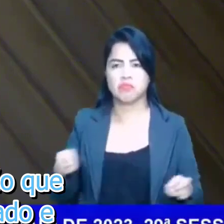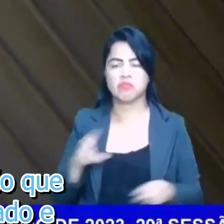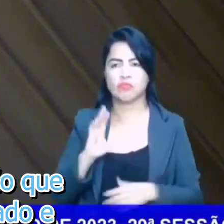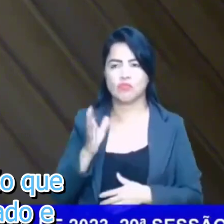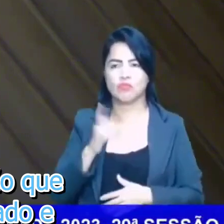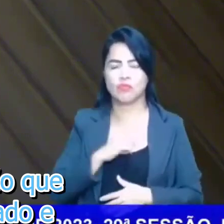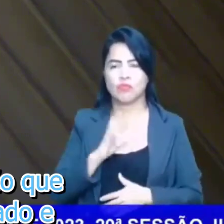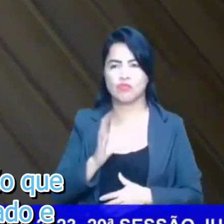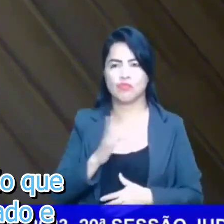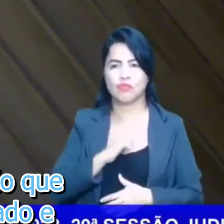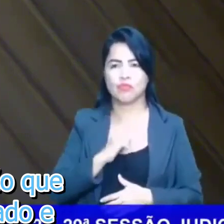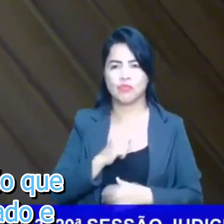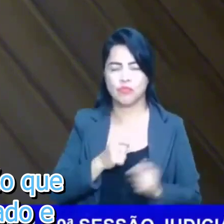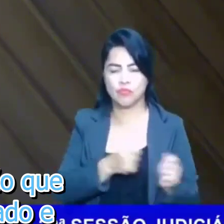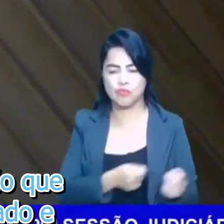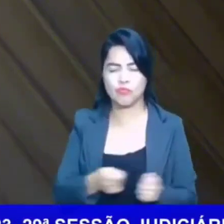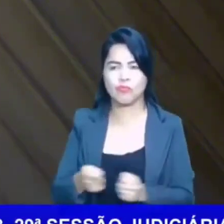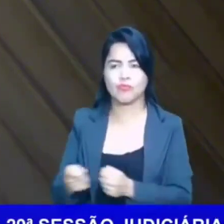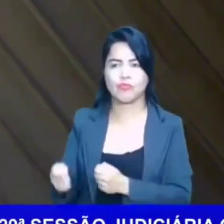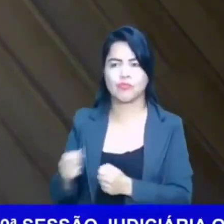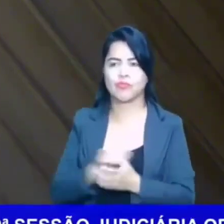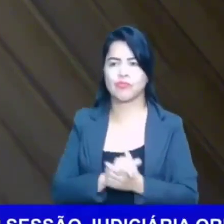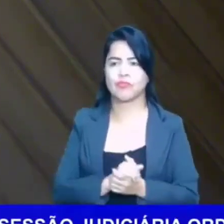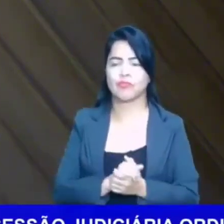já transitou em julgado, e